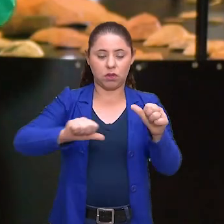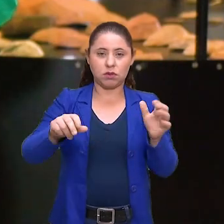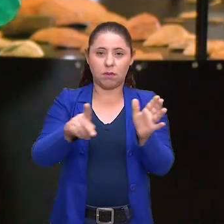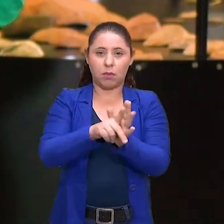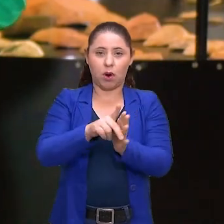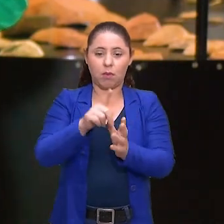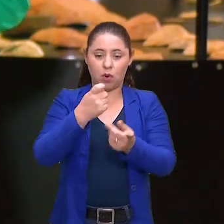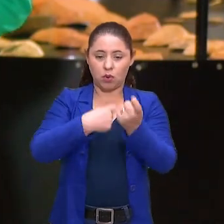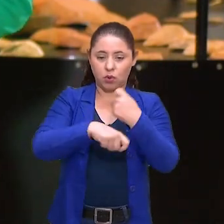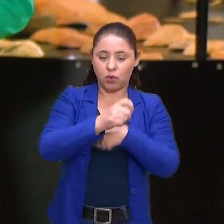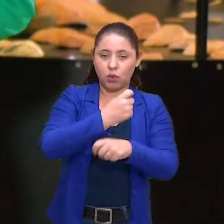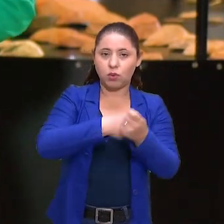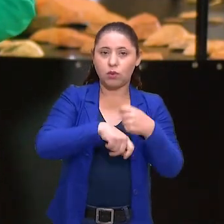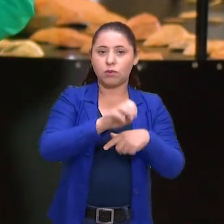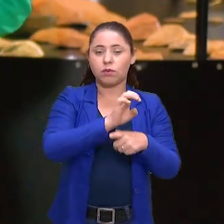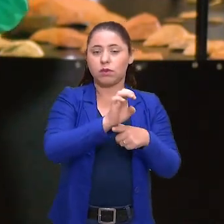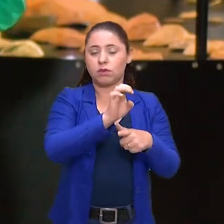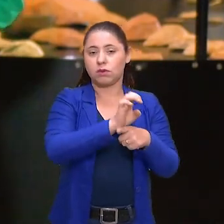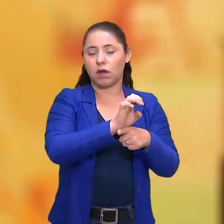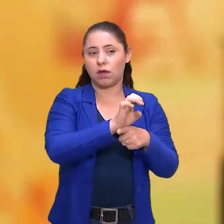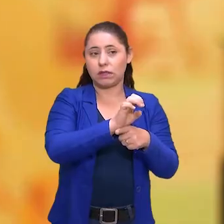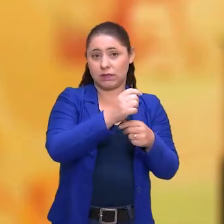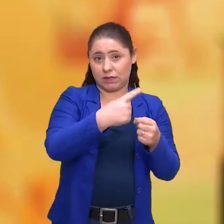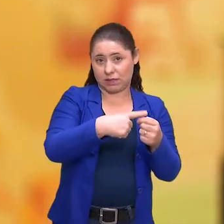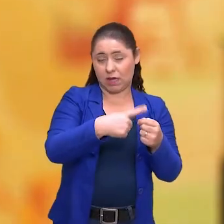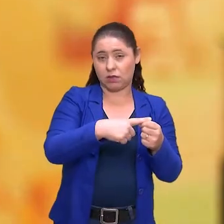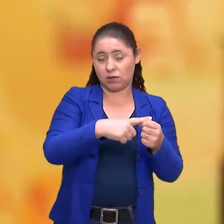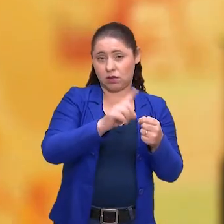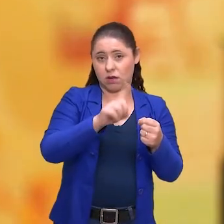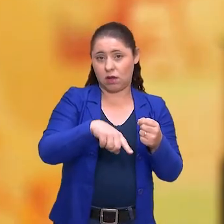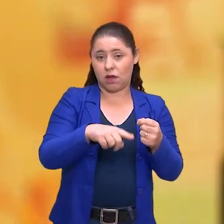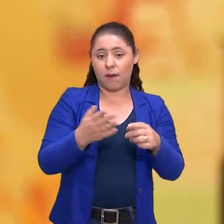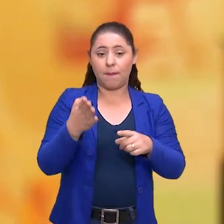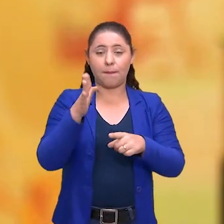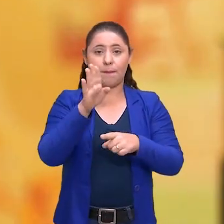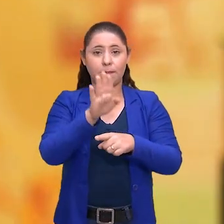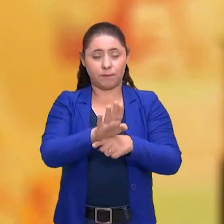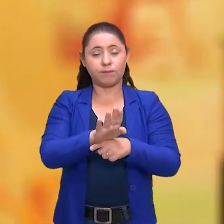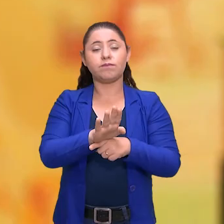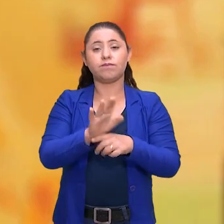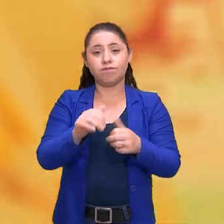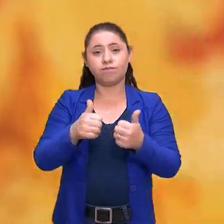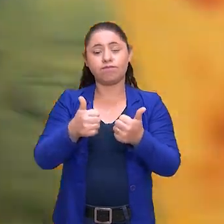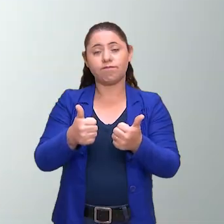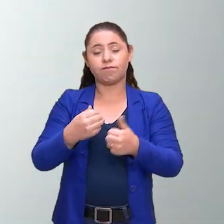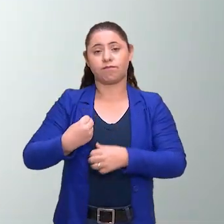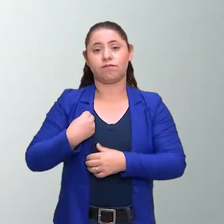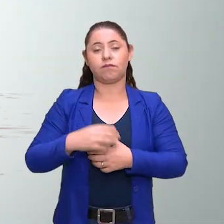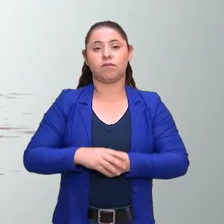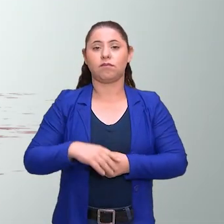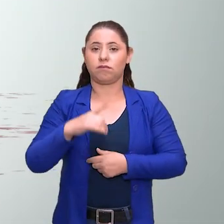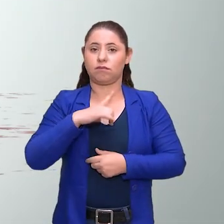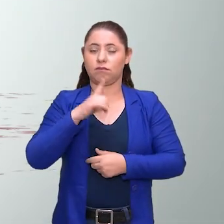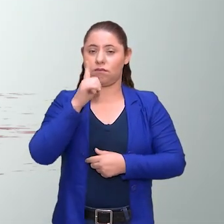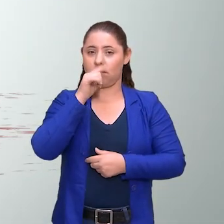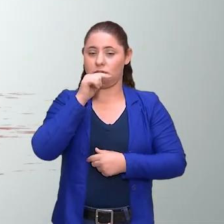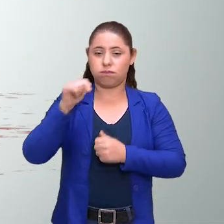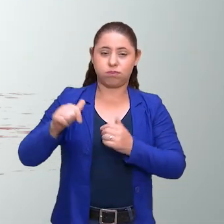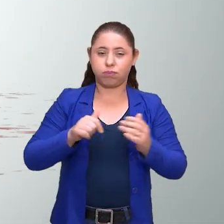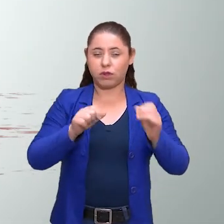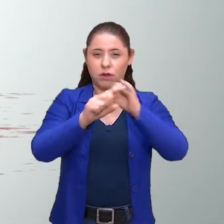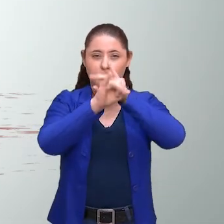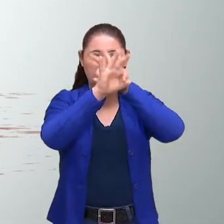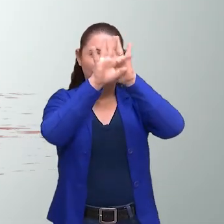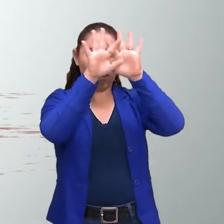matriz econômica de cada uma dessas cidades e impactando positivamente a vida de quem ali vive. Nós temos as águas